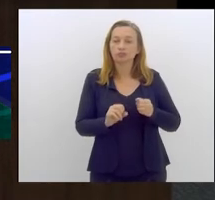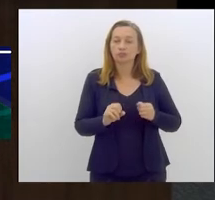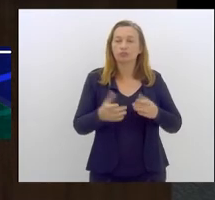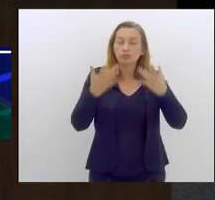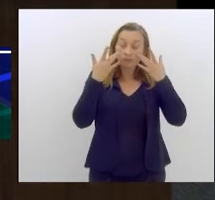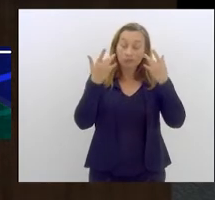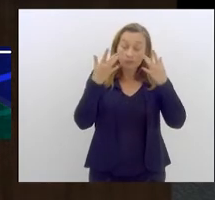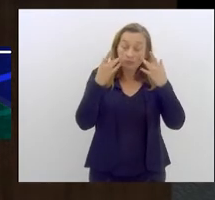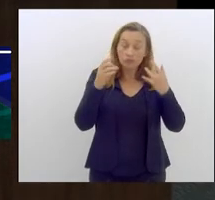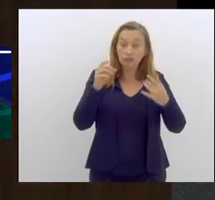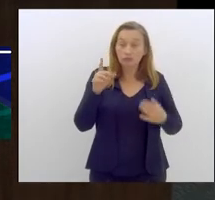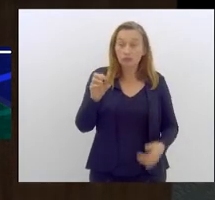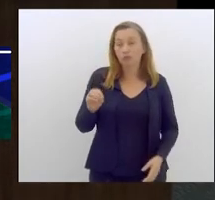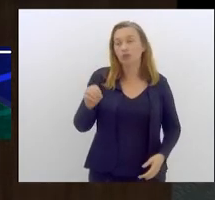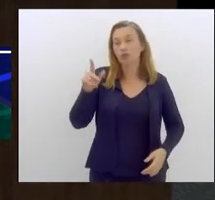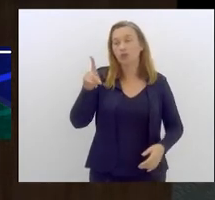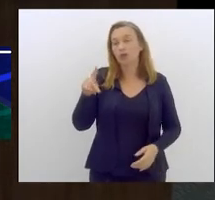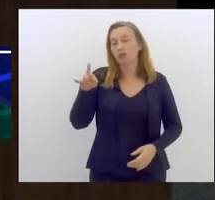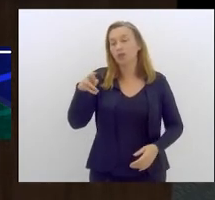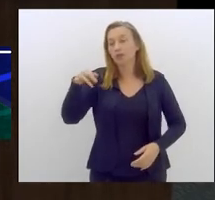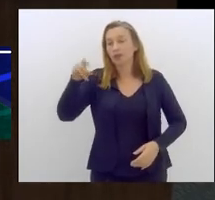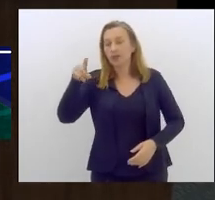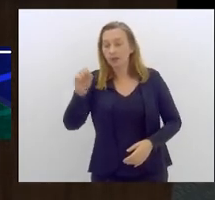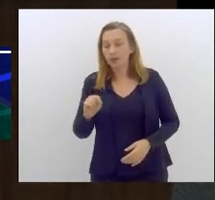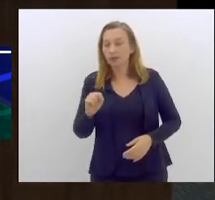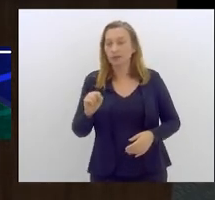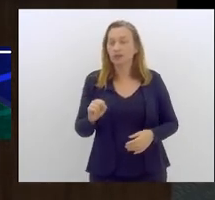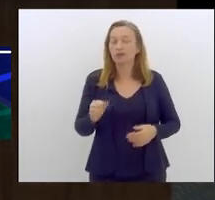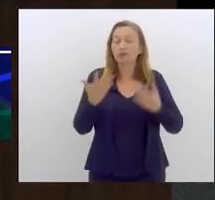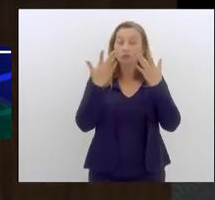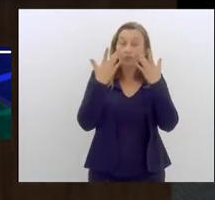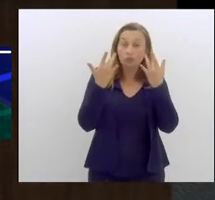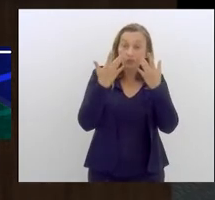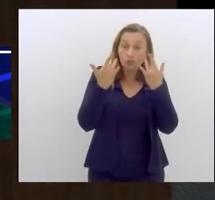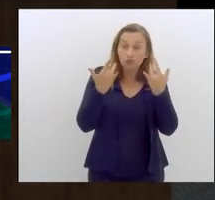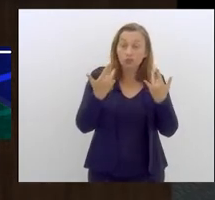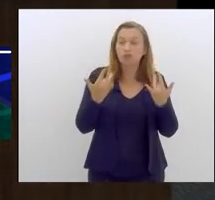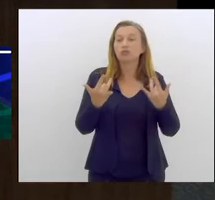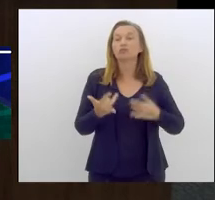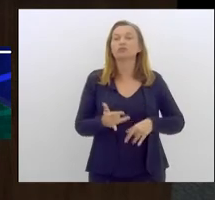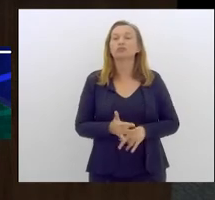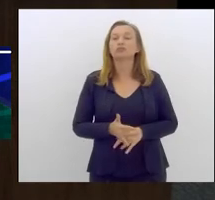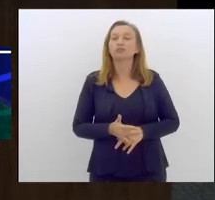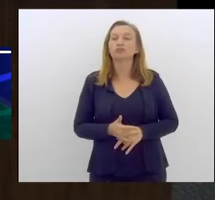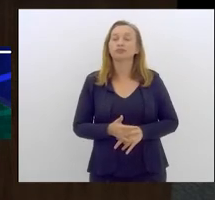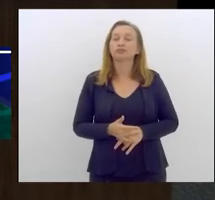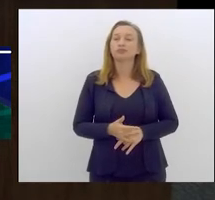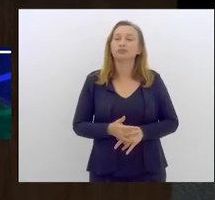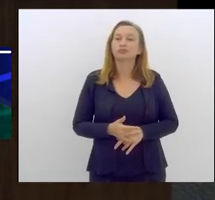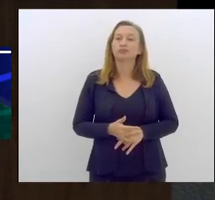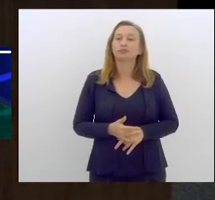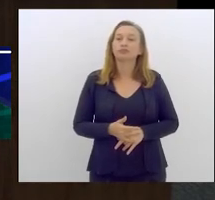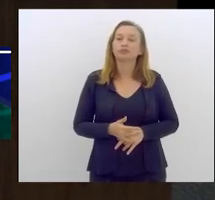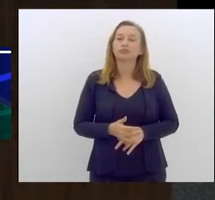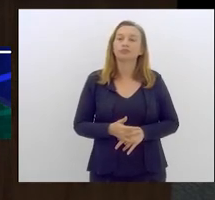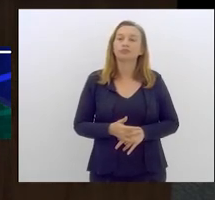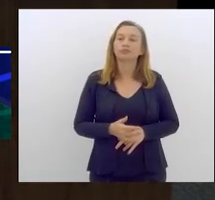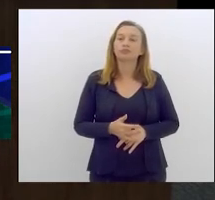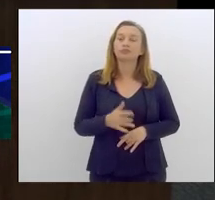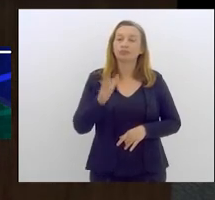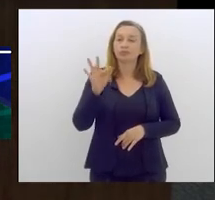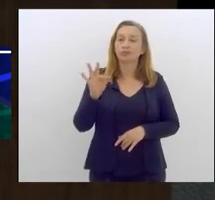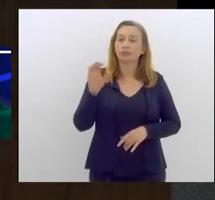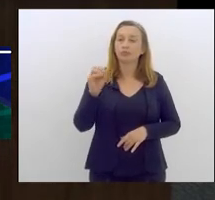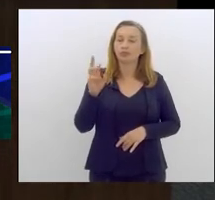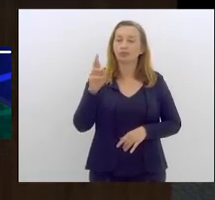das Oprimidas, é isso que faz, senhora presidente, o Teatro dos Oprimidos, é isso que faz o Teatro Fórum,